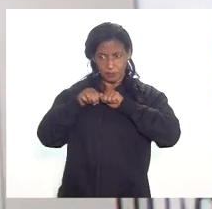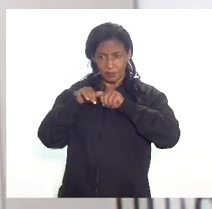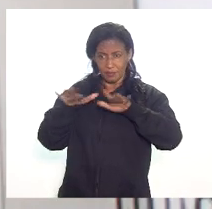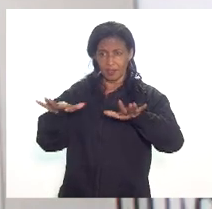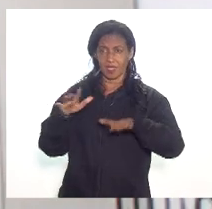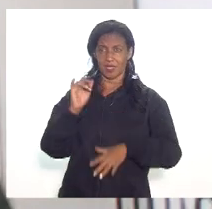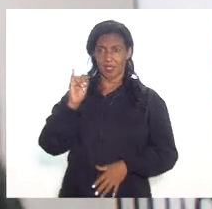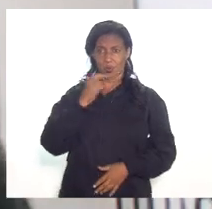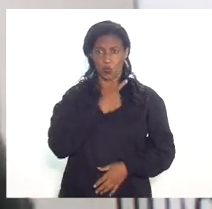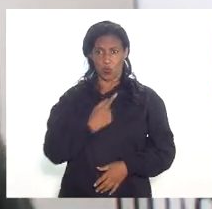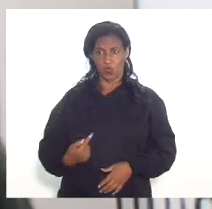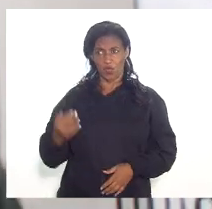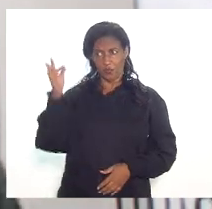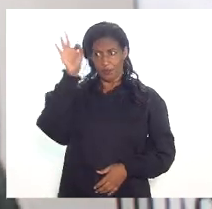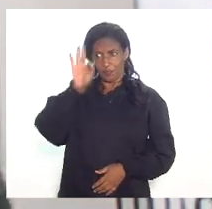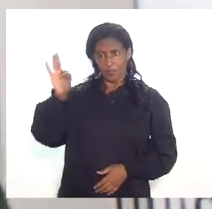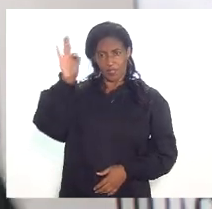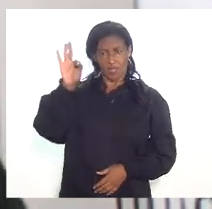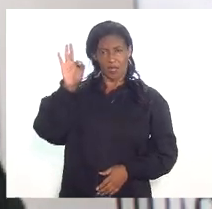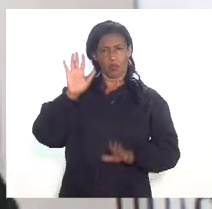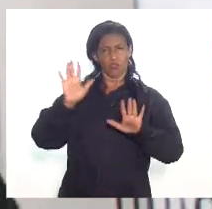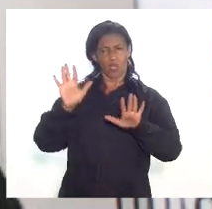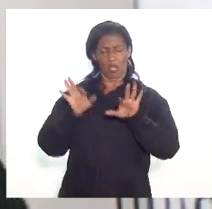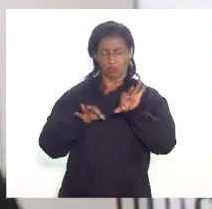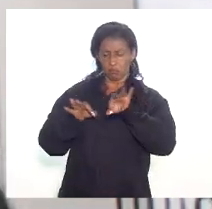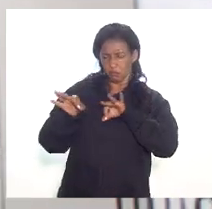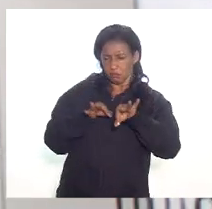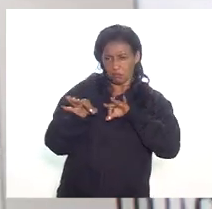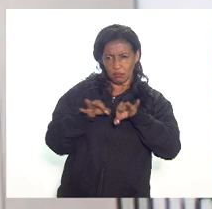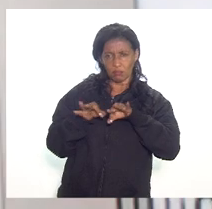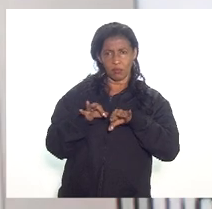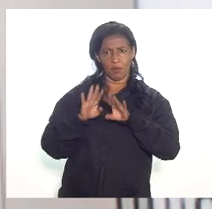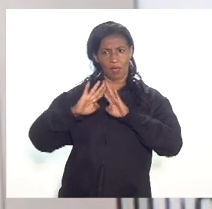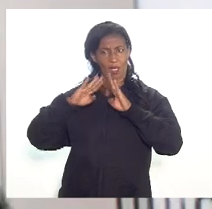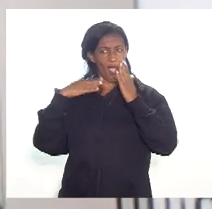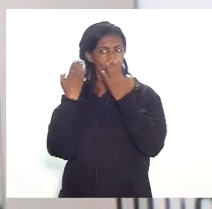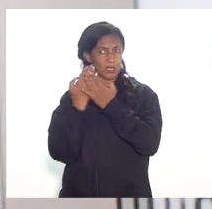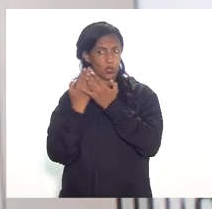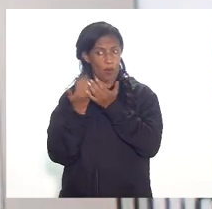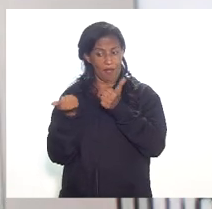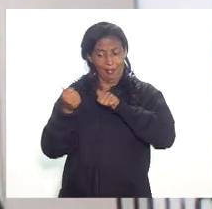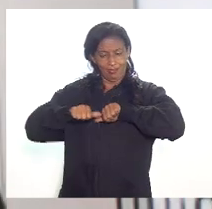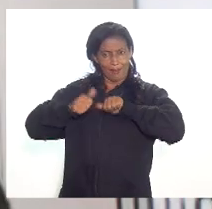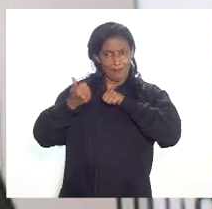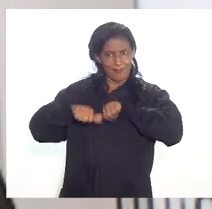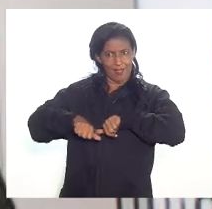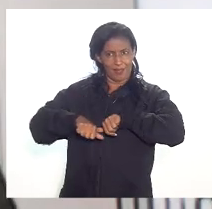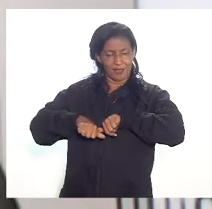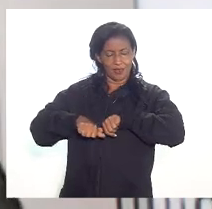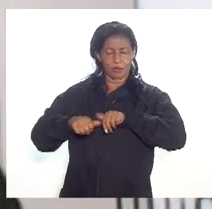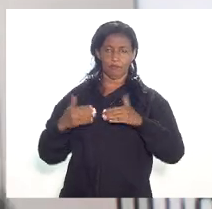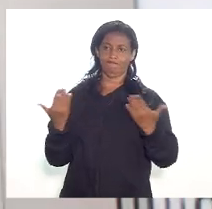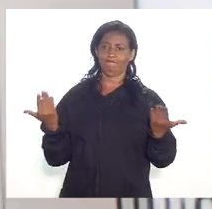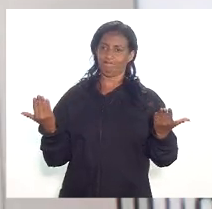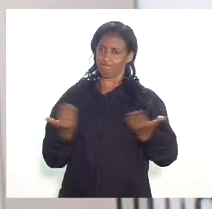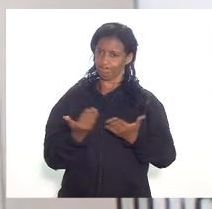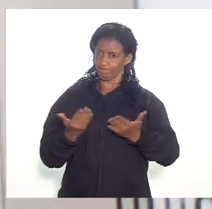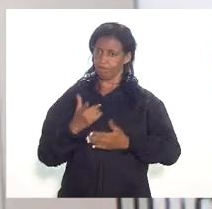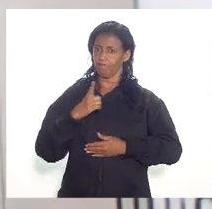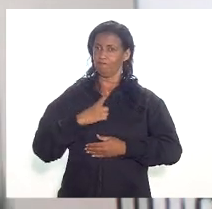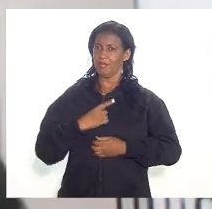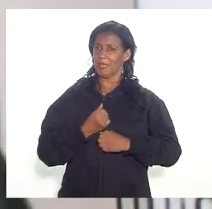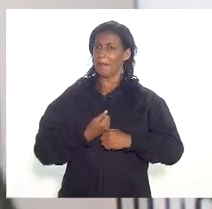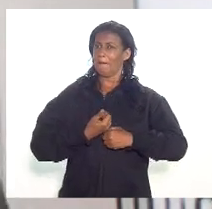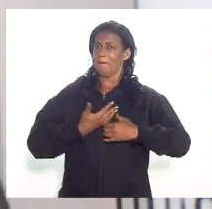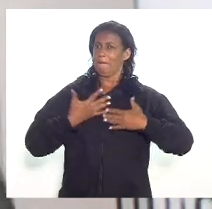federal tivesse tomado medidas para que por exemplo as escolas fossem adaptadas hoje a gente teria muito mais